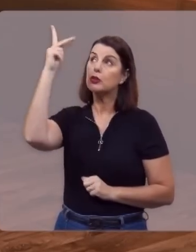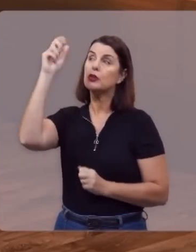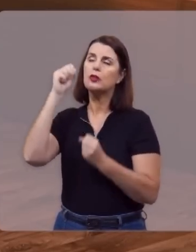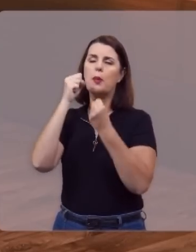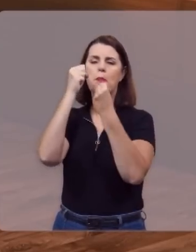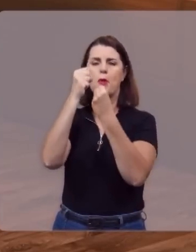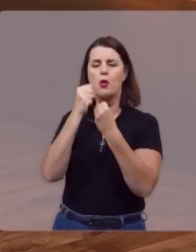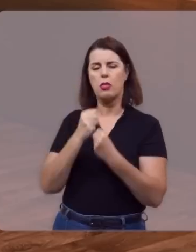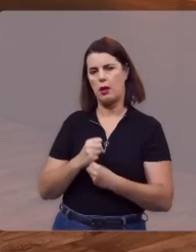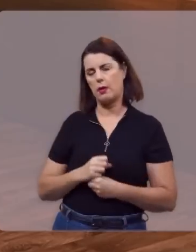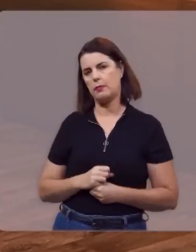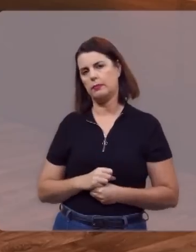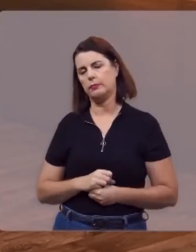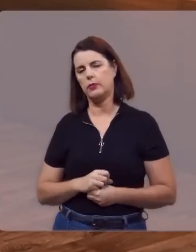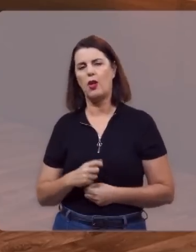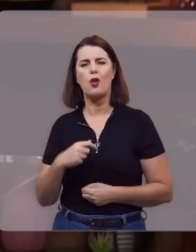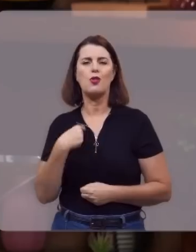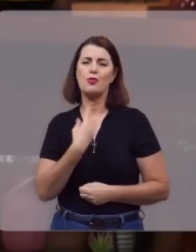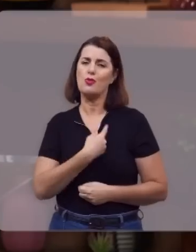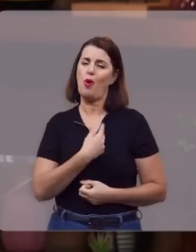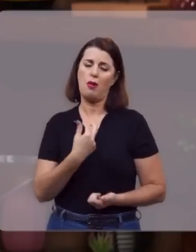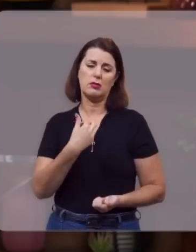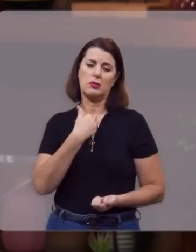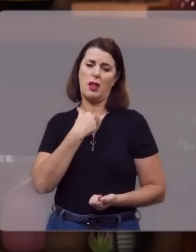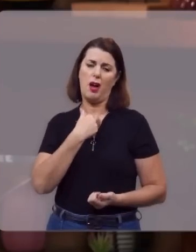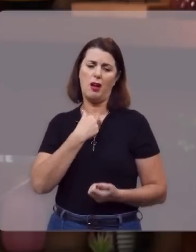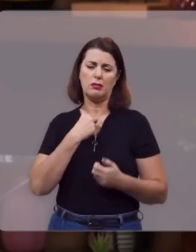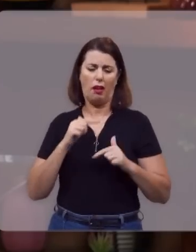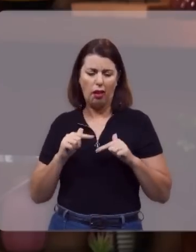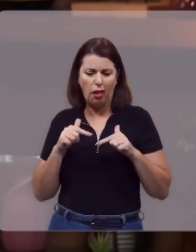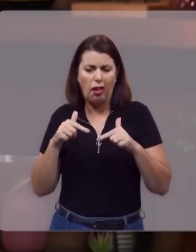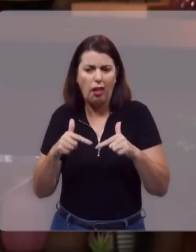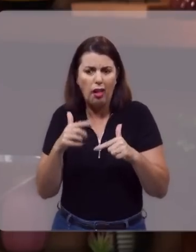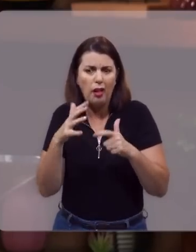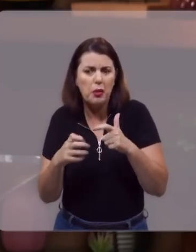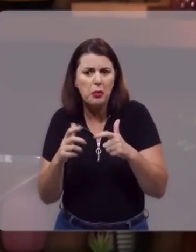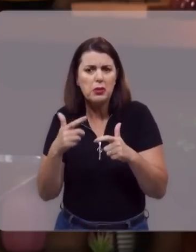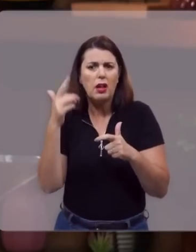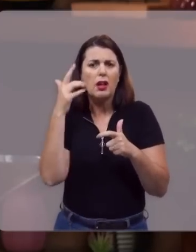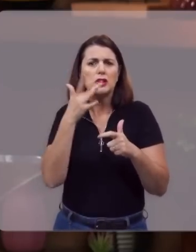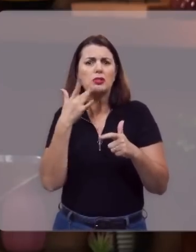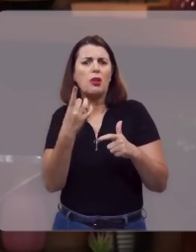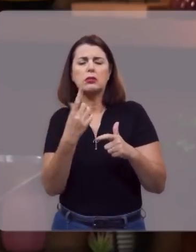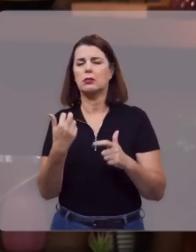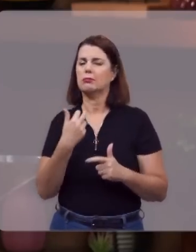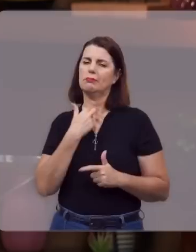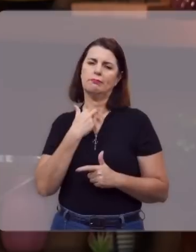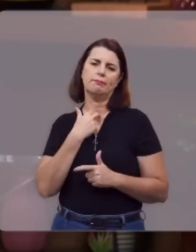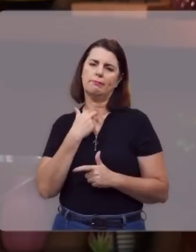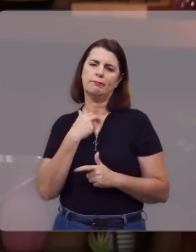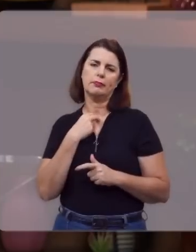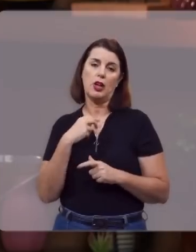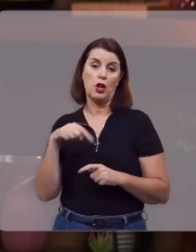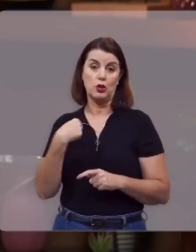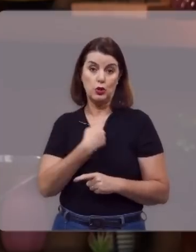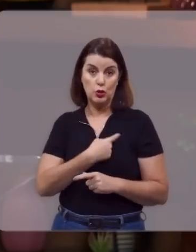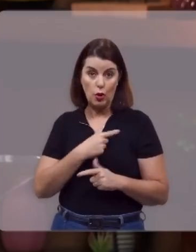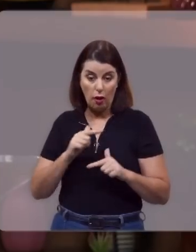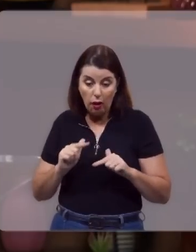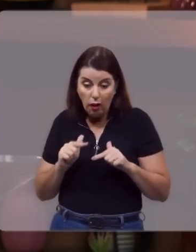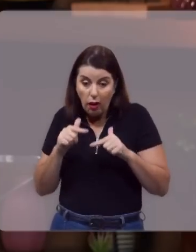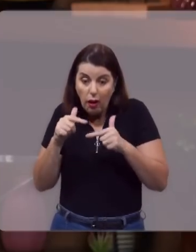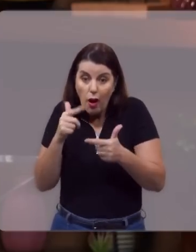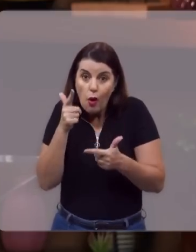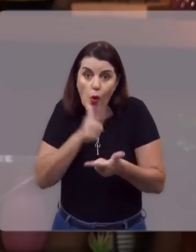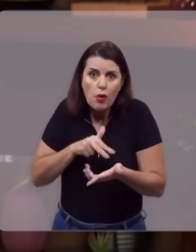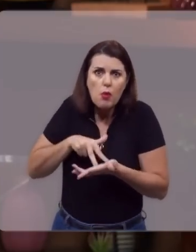seu poder. Nós não enfrentamos essa luta de cara limpa, não. Nós não temos condições de